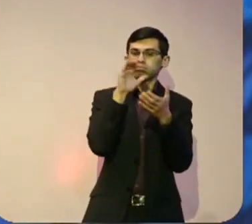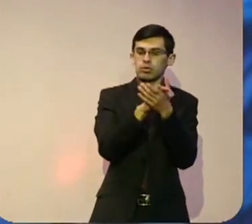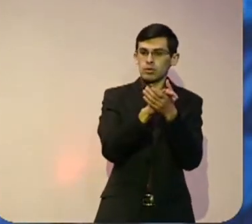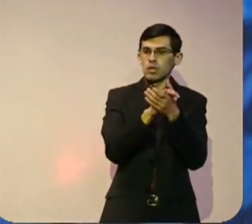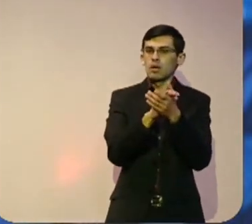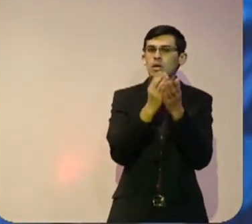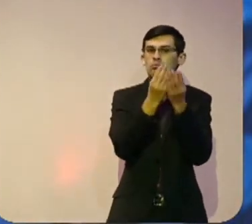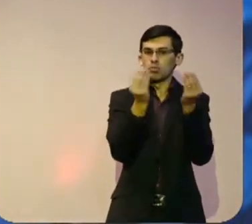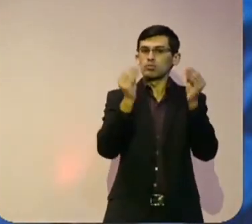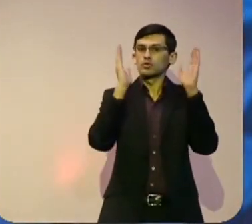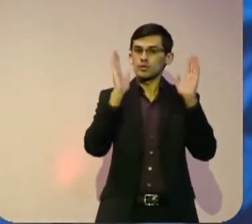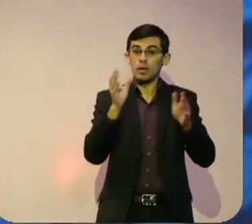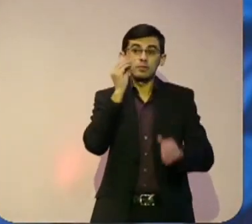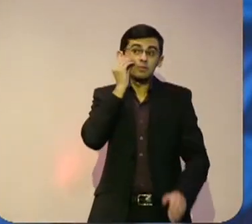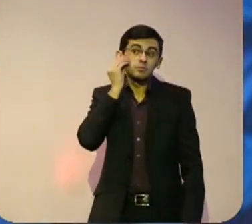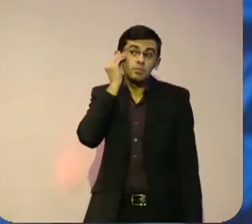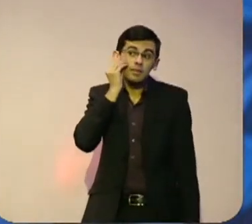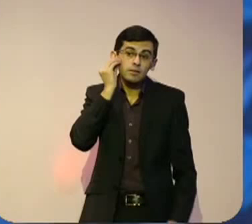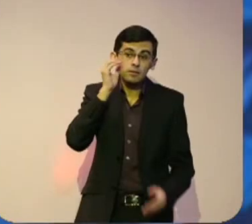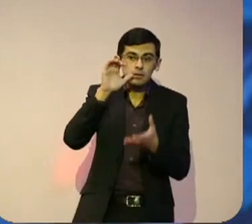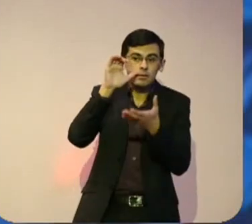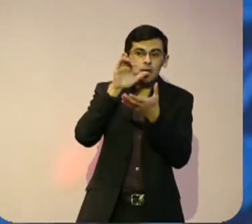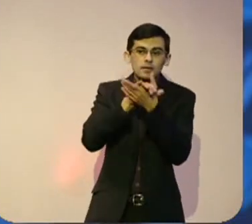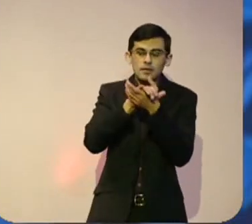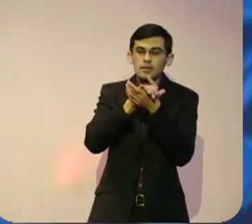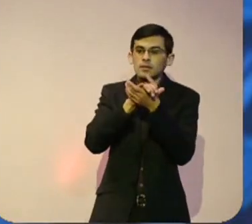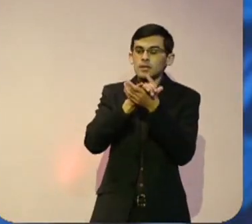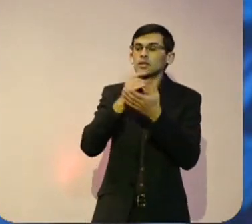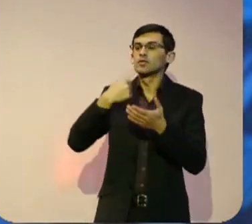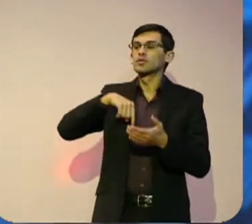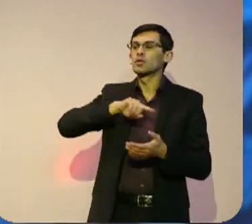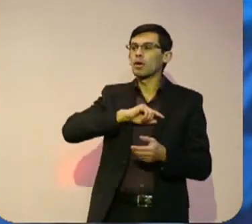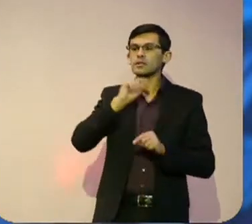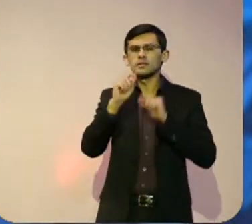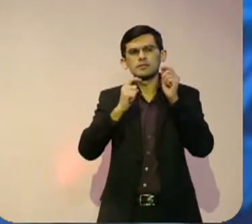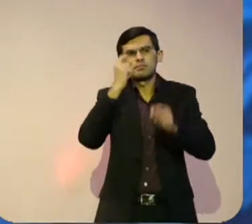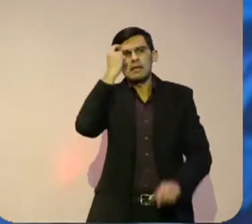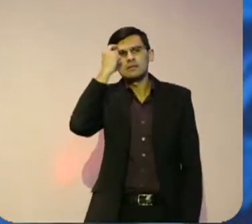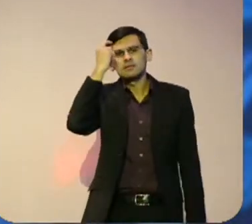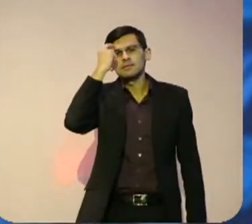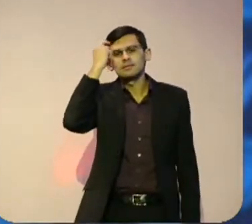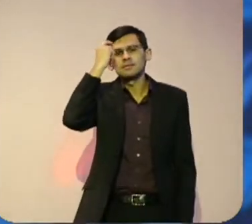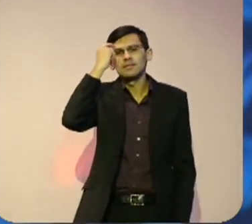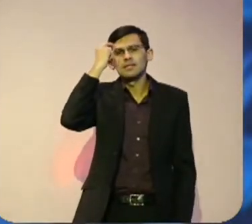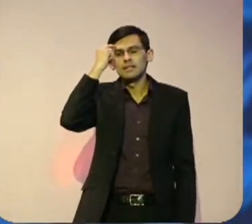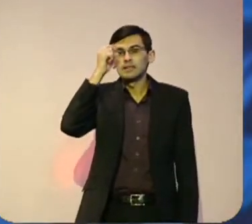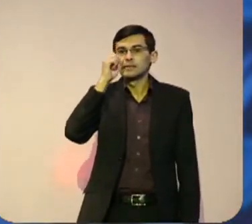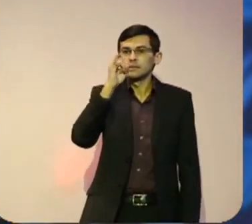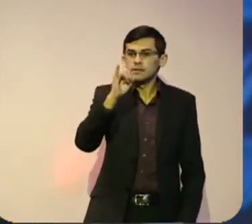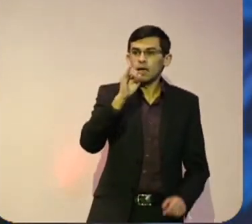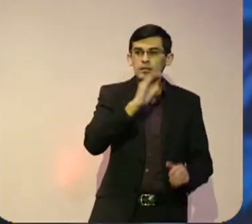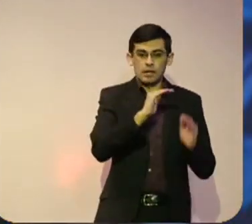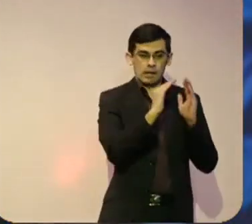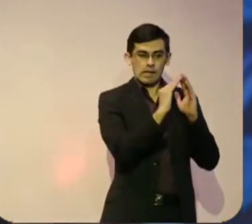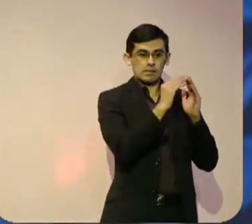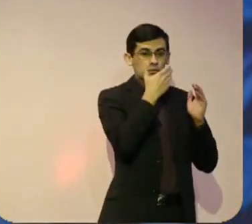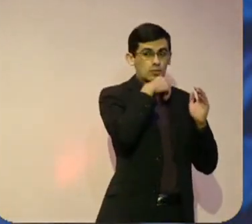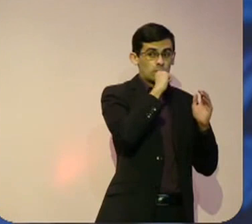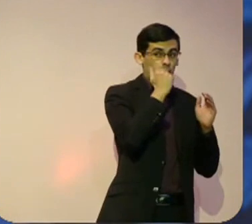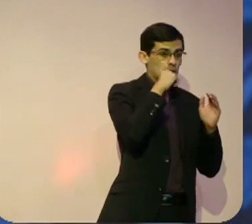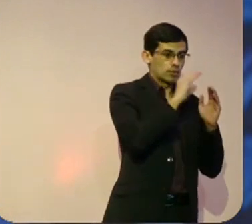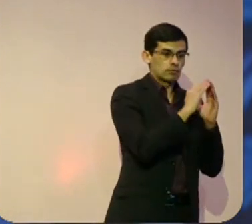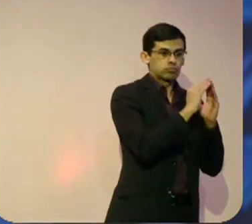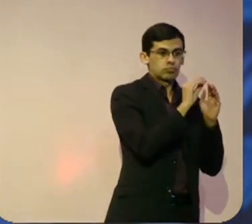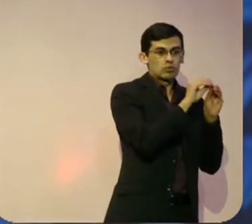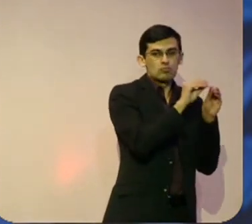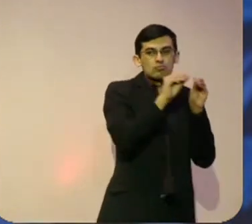Muitos aqui talvez já tenham passado por essa experiência, não é? A gente fica pensando que a gente tem que sair da casa do pai e da mãe. A Bíblia vai